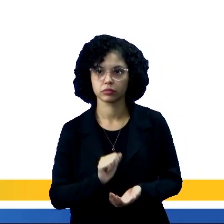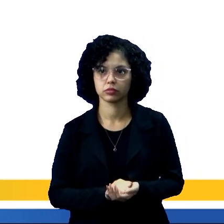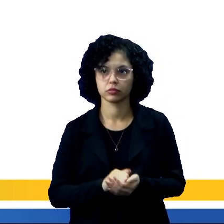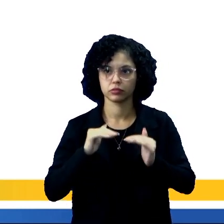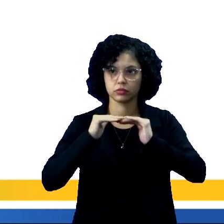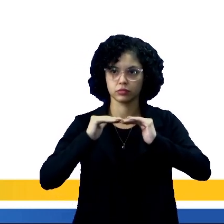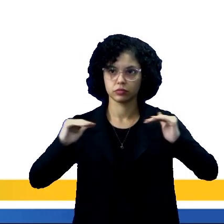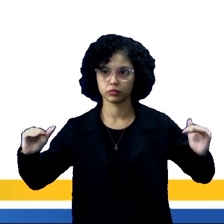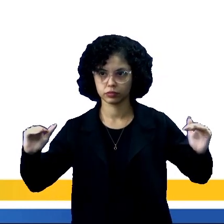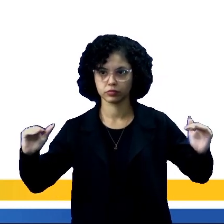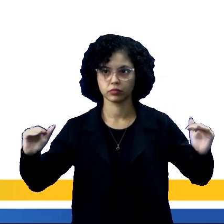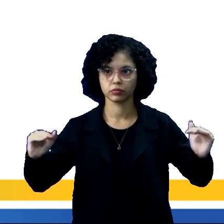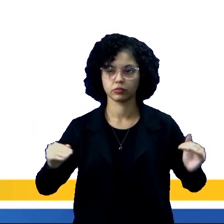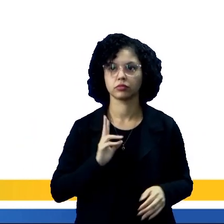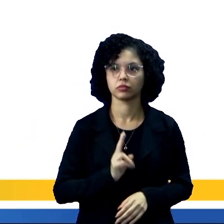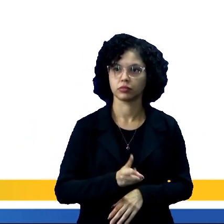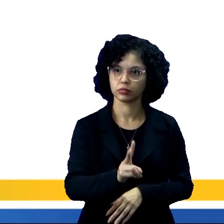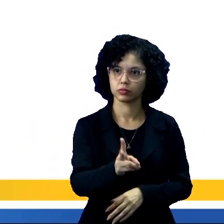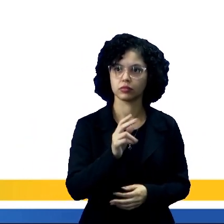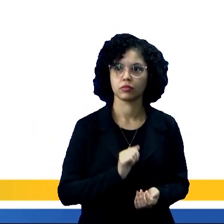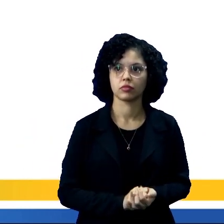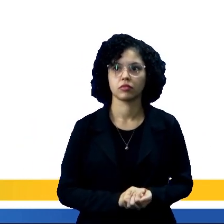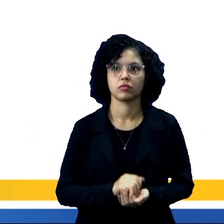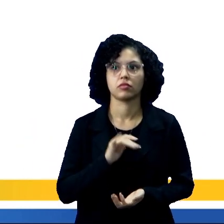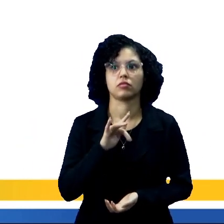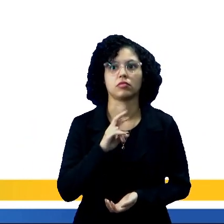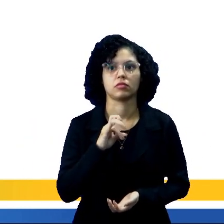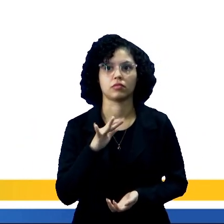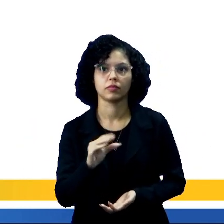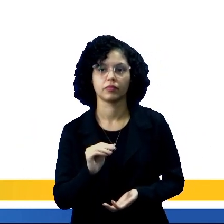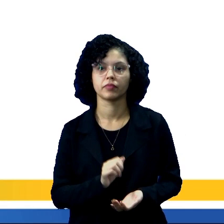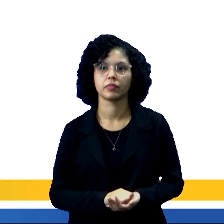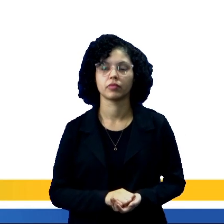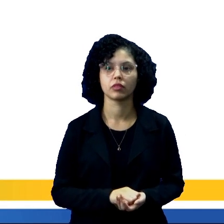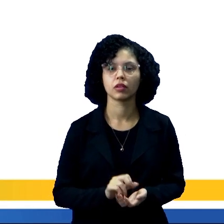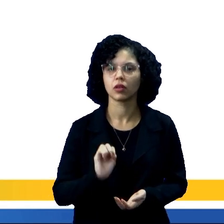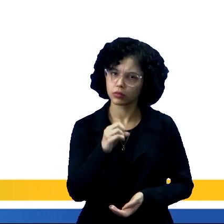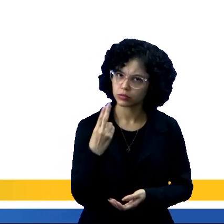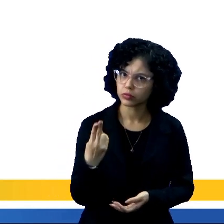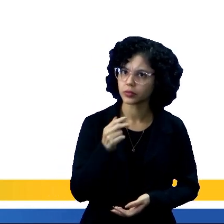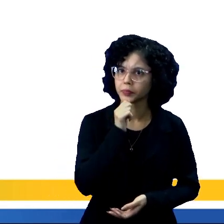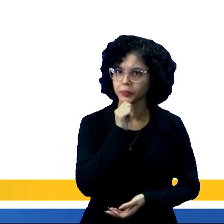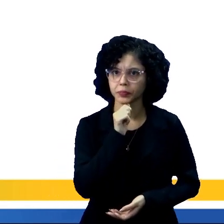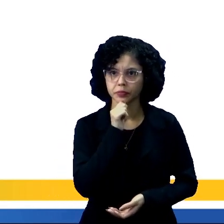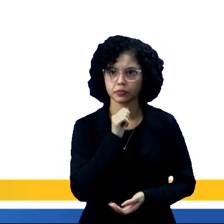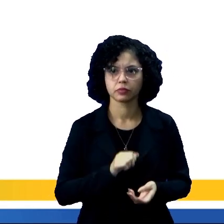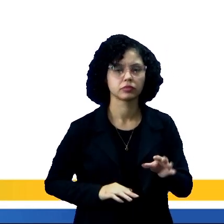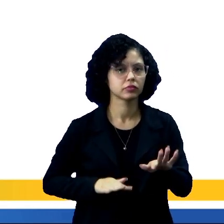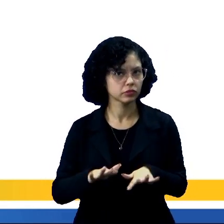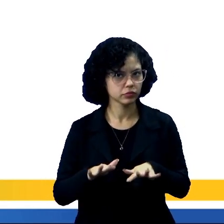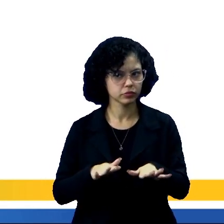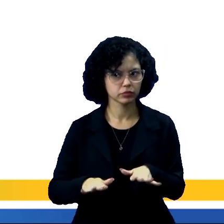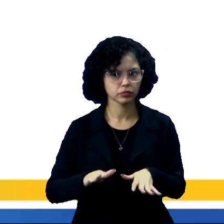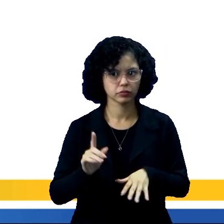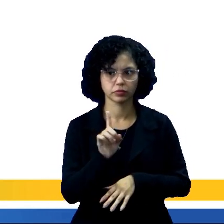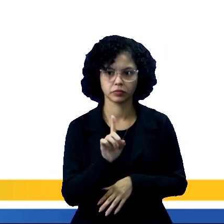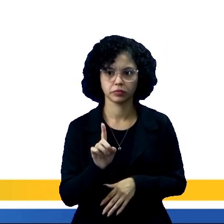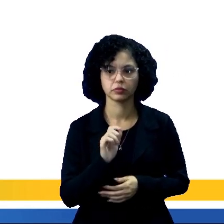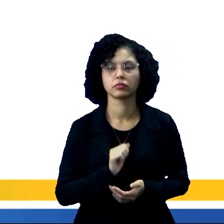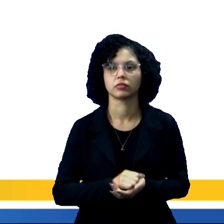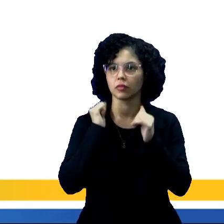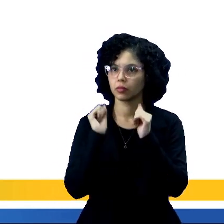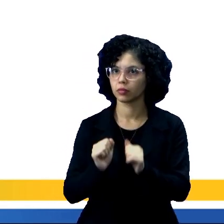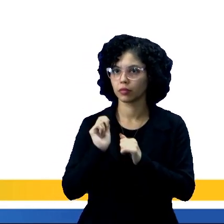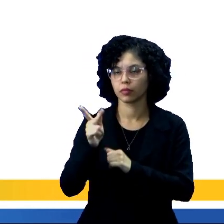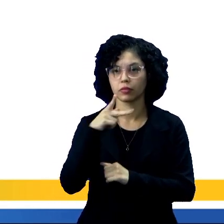uma reta, mantendo-se inalterada, ou seja, ela não mexe, tá?